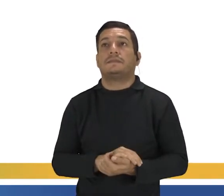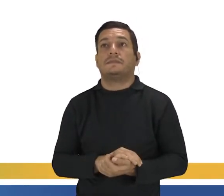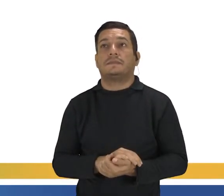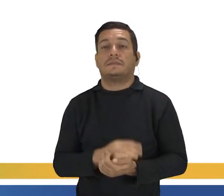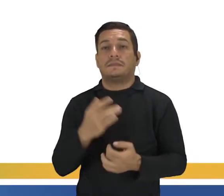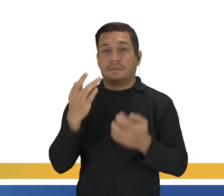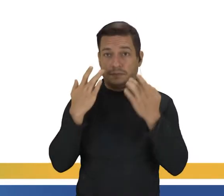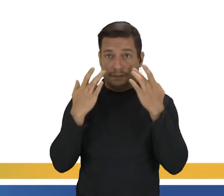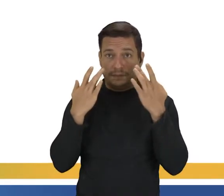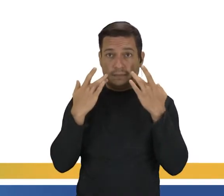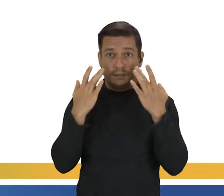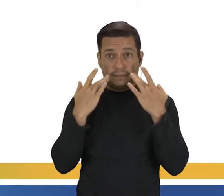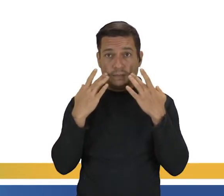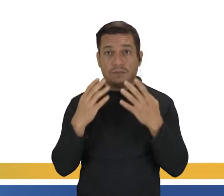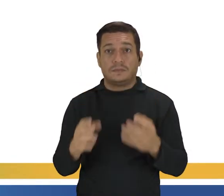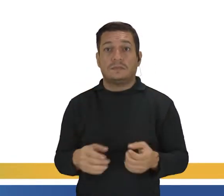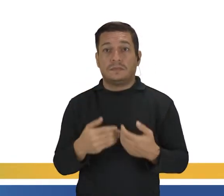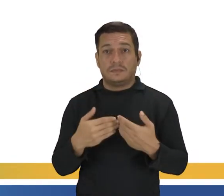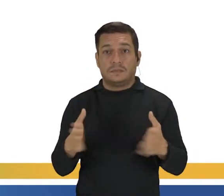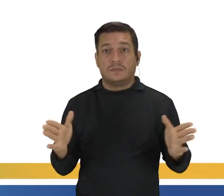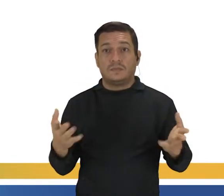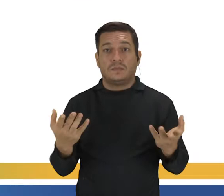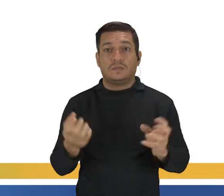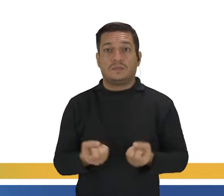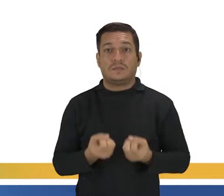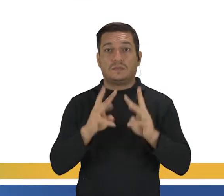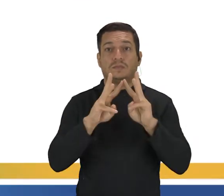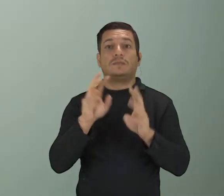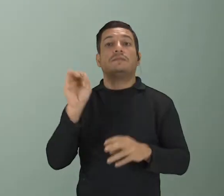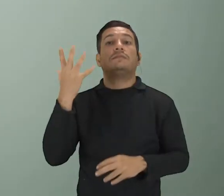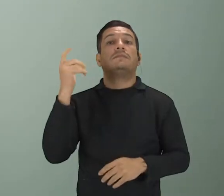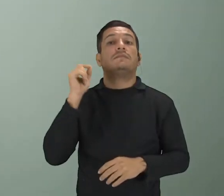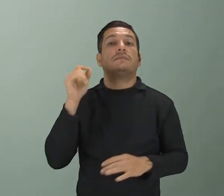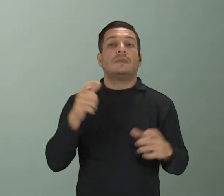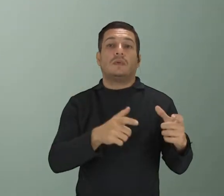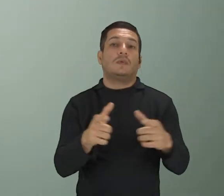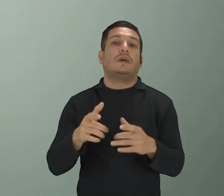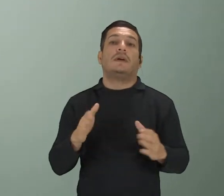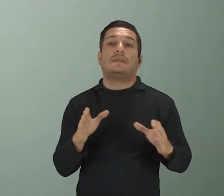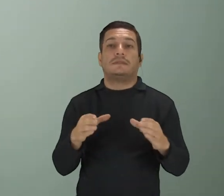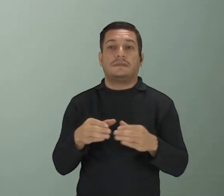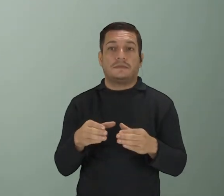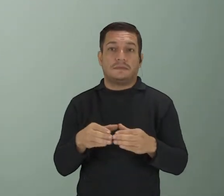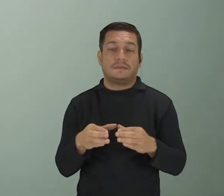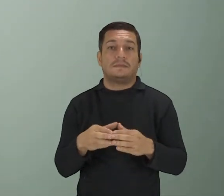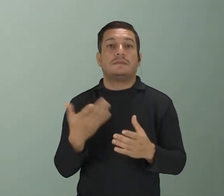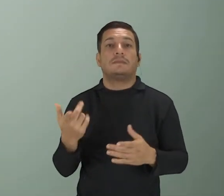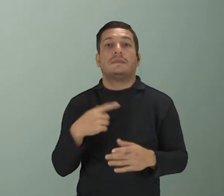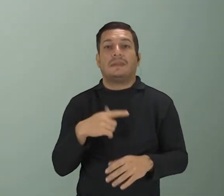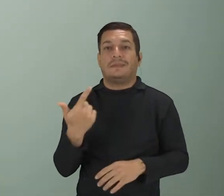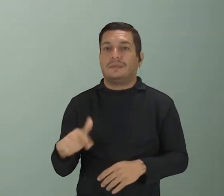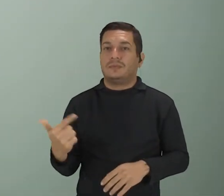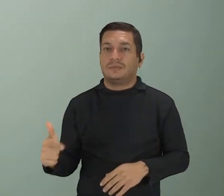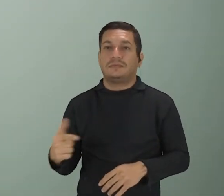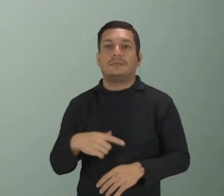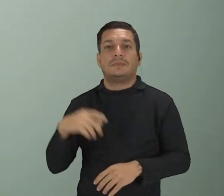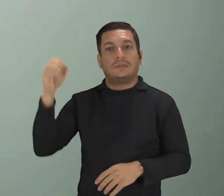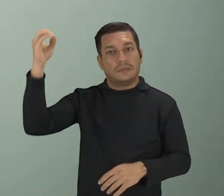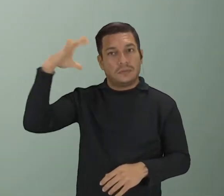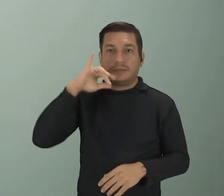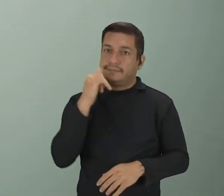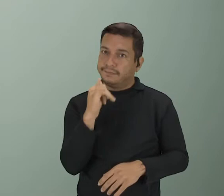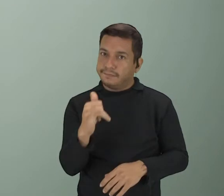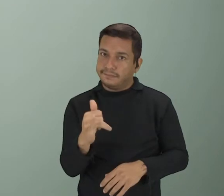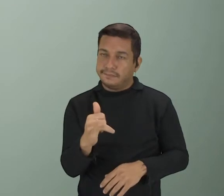as peças, os espetáculos, eles vão passar a acontecer em ambientes fechados. Como ainda não tinha a luz